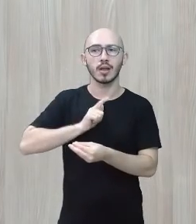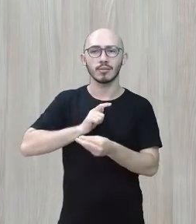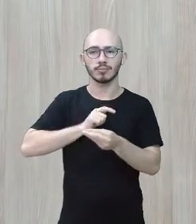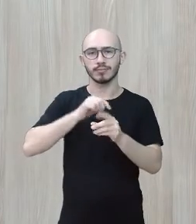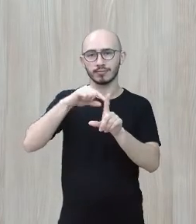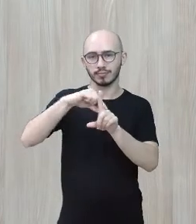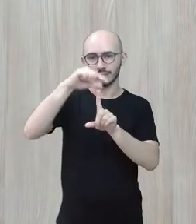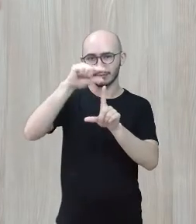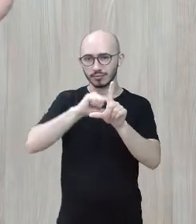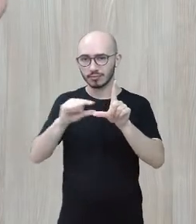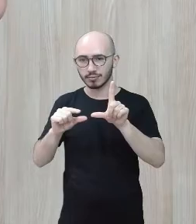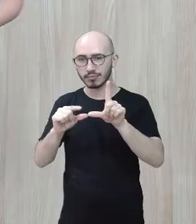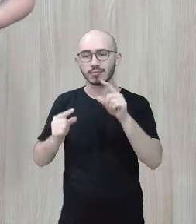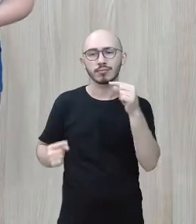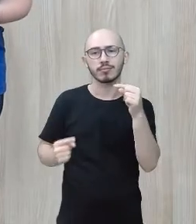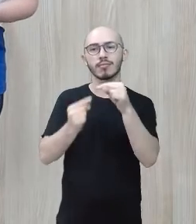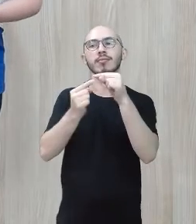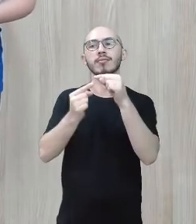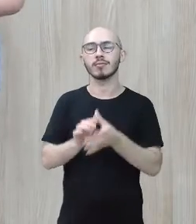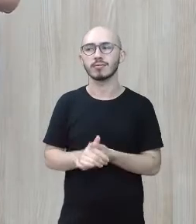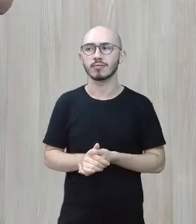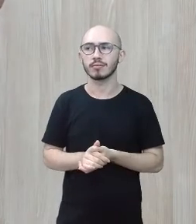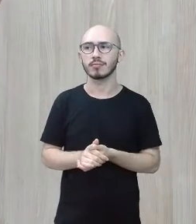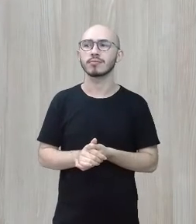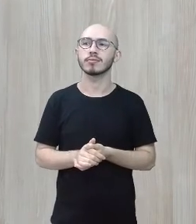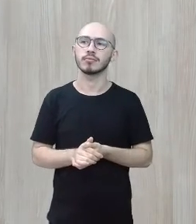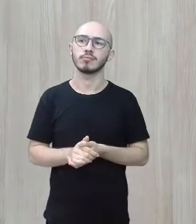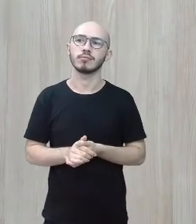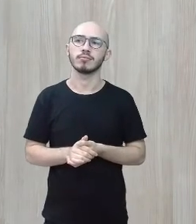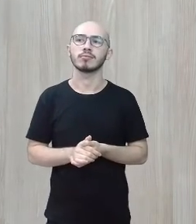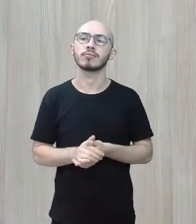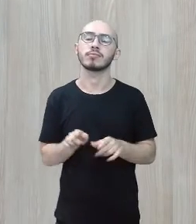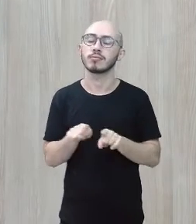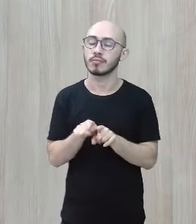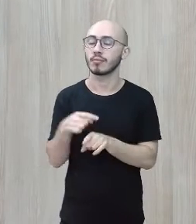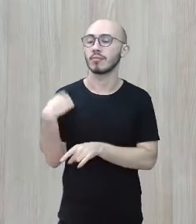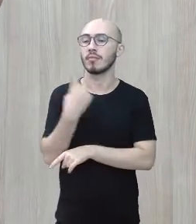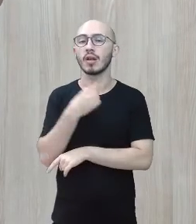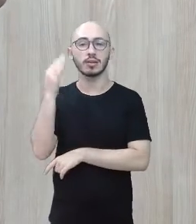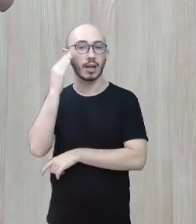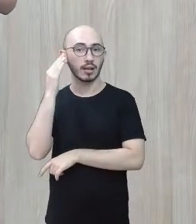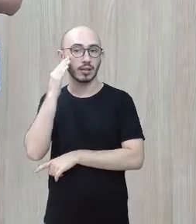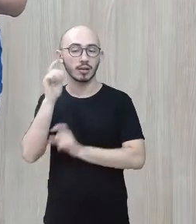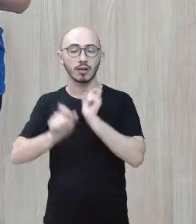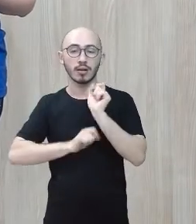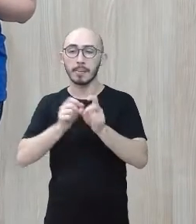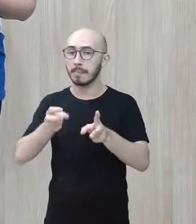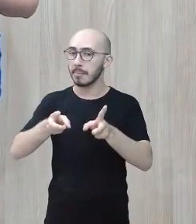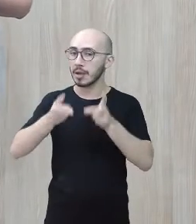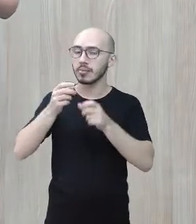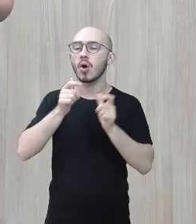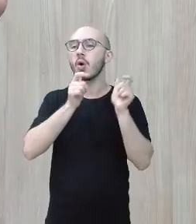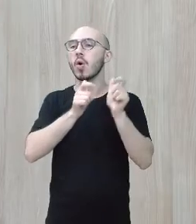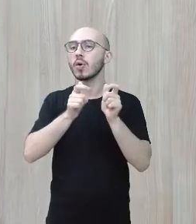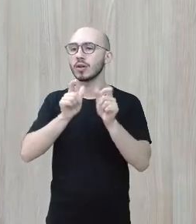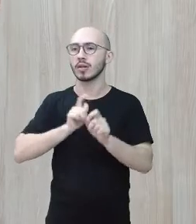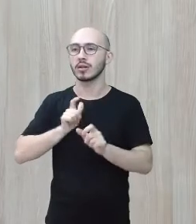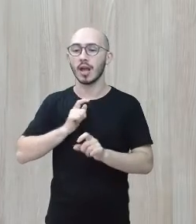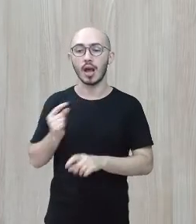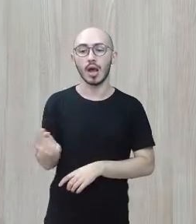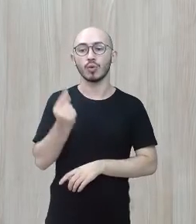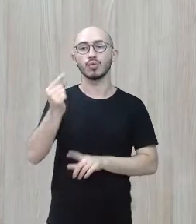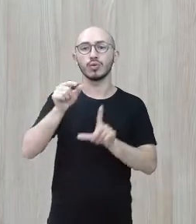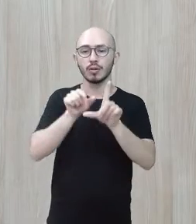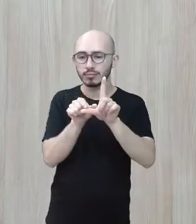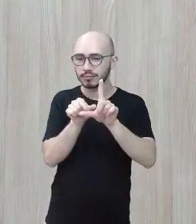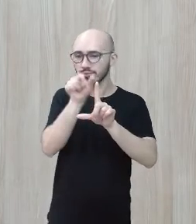a coluna que a gente está observando, a vertical e a horizontal, né? Para que a gente comece agora a perceber onde a altura dessa